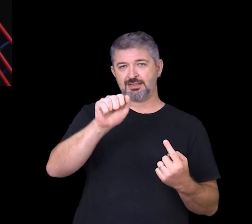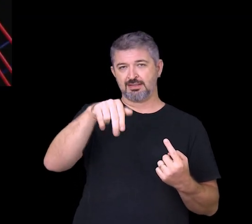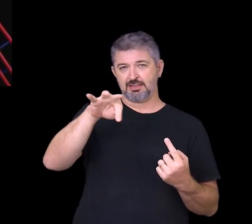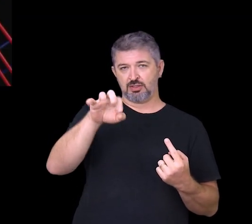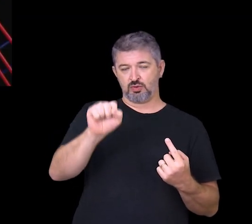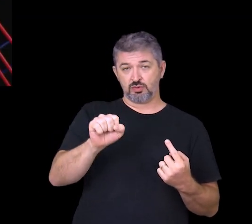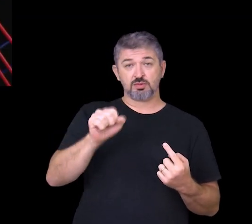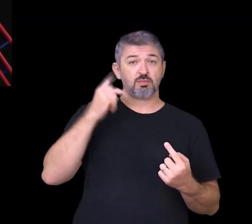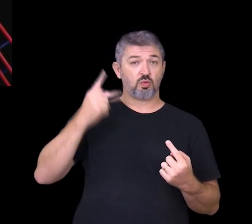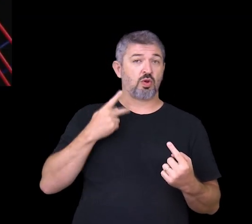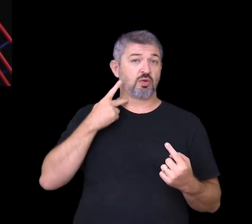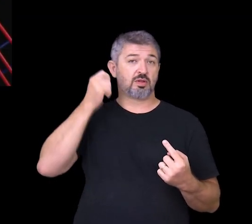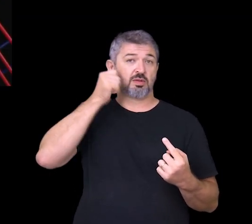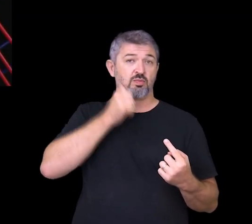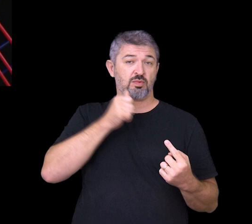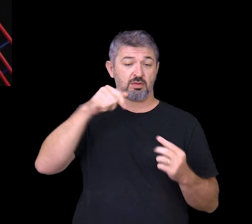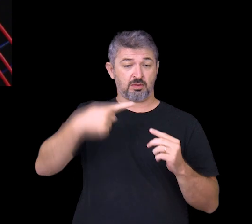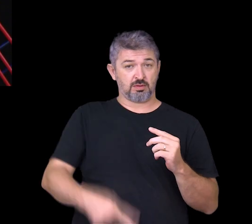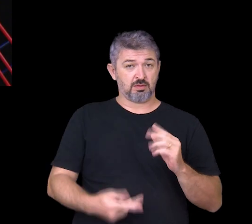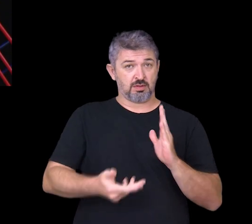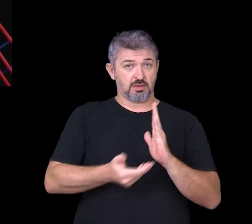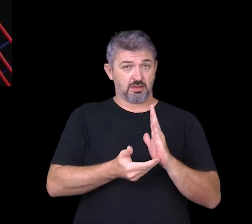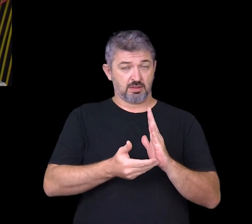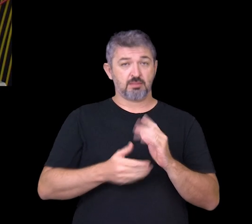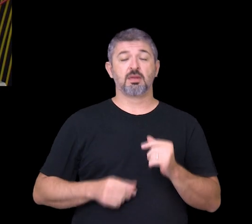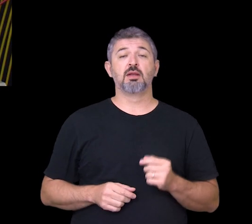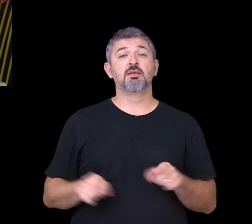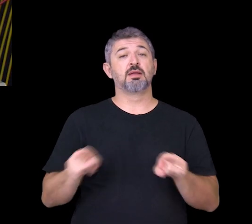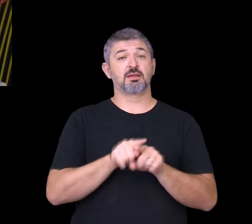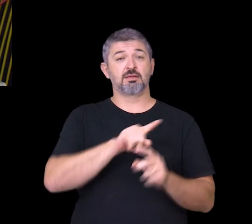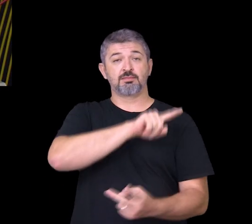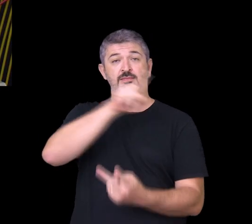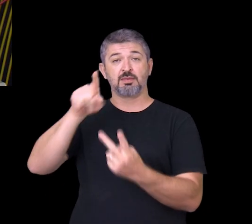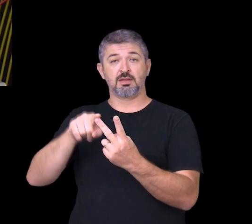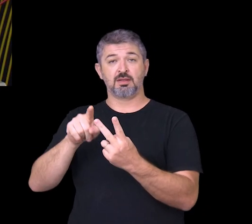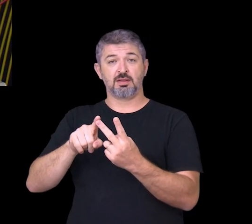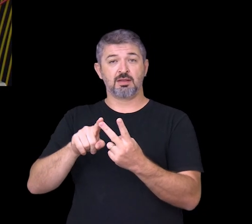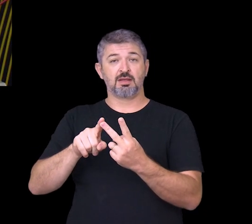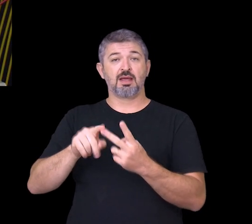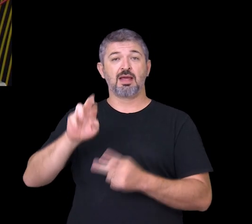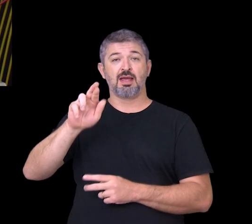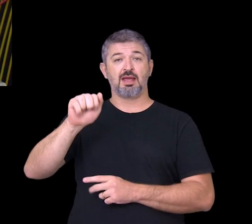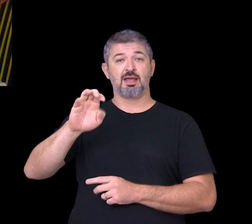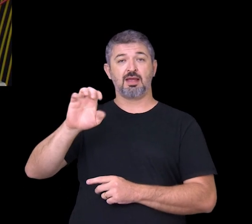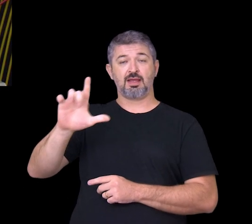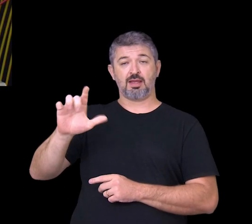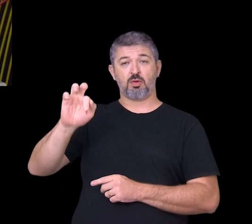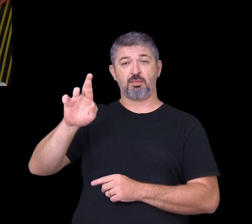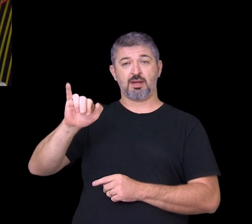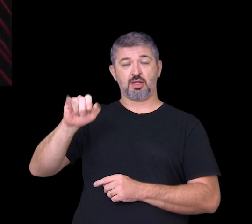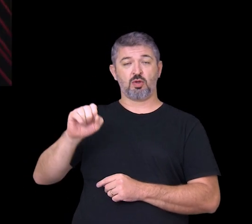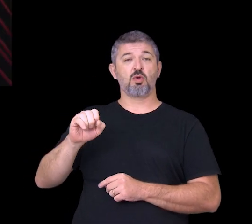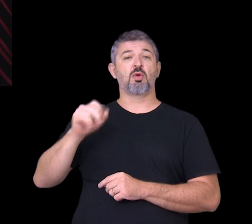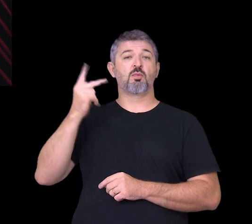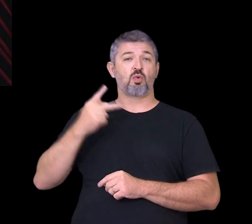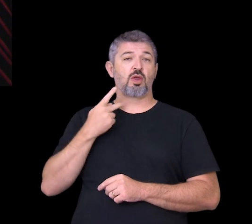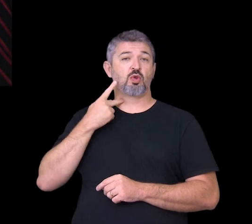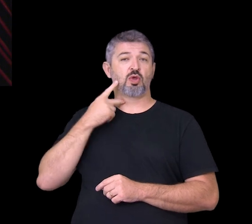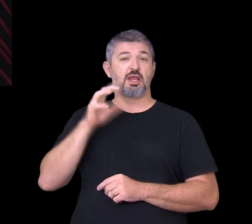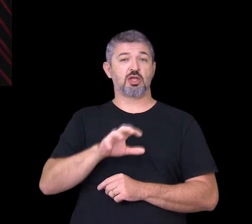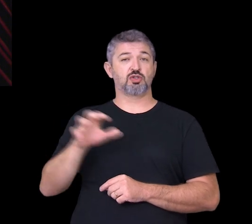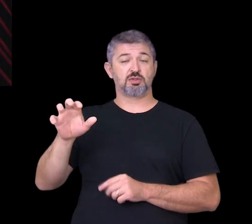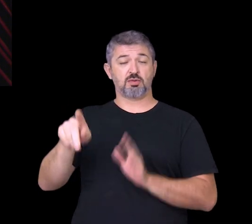do Rio de Janeiro, que é procuradora da mulher na Câmara dos Deputados, e também Raquel Branquinho, procuradora regional